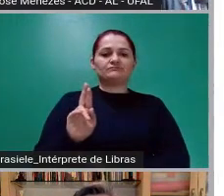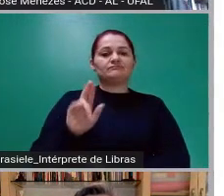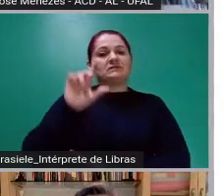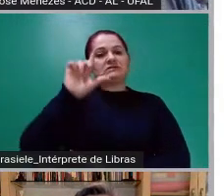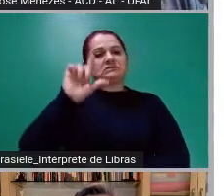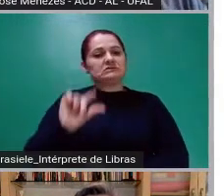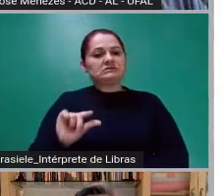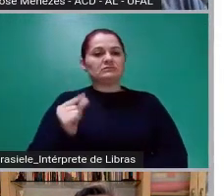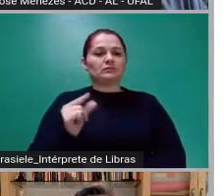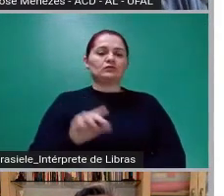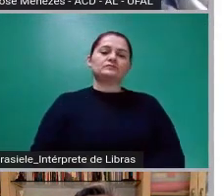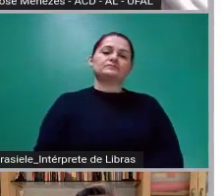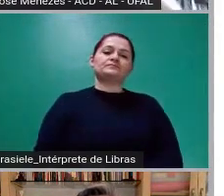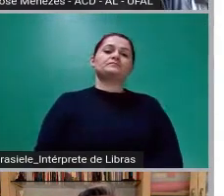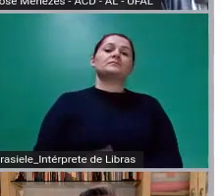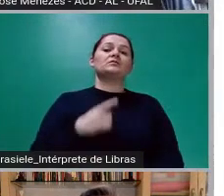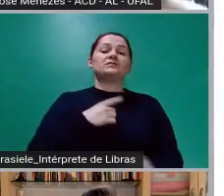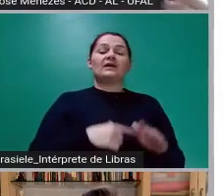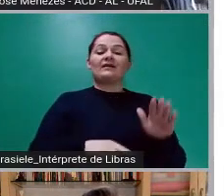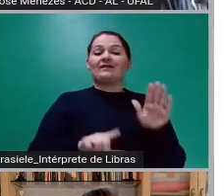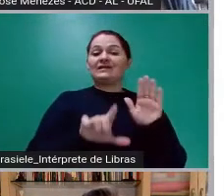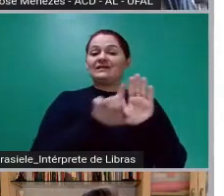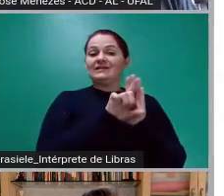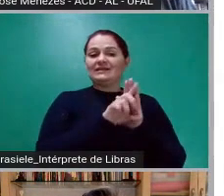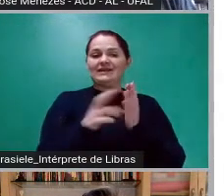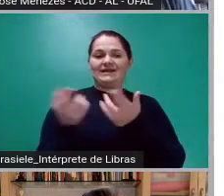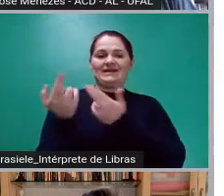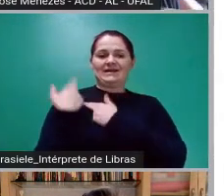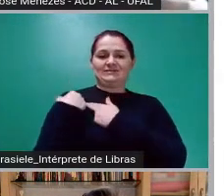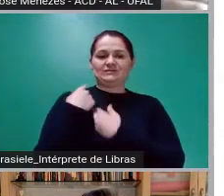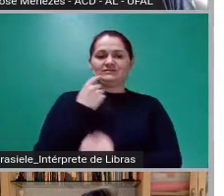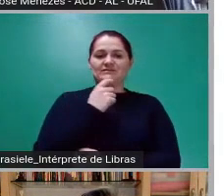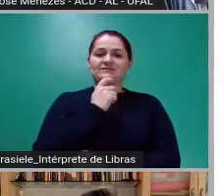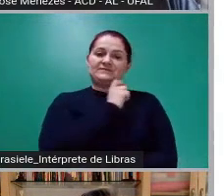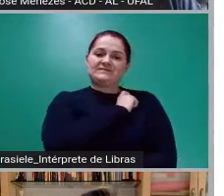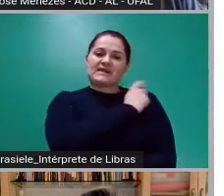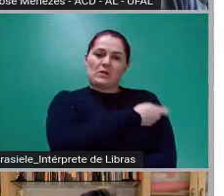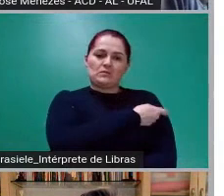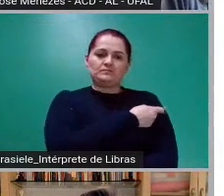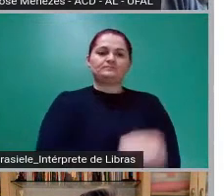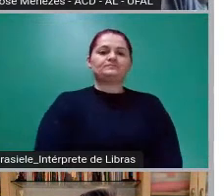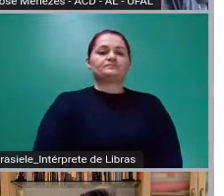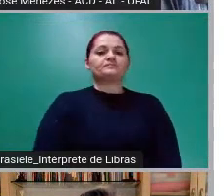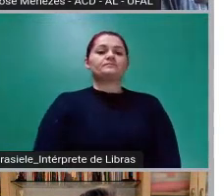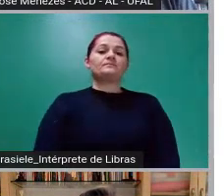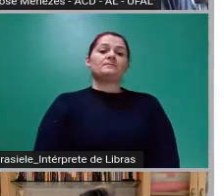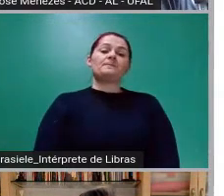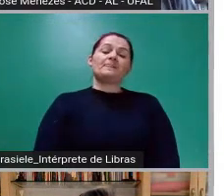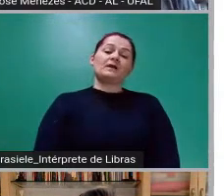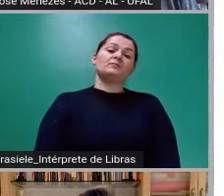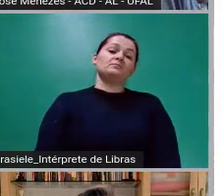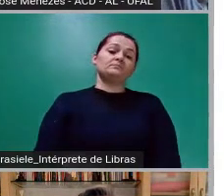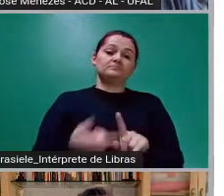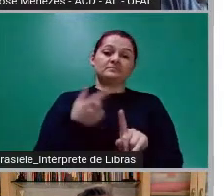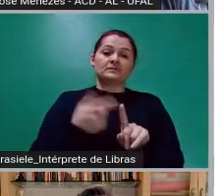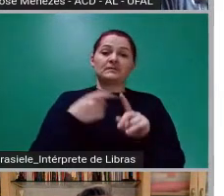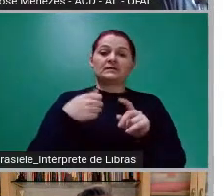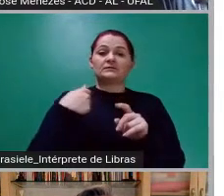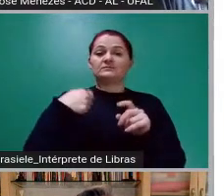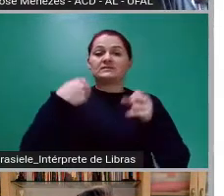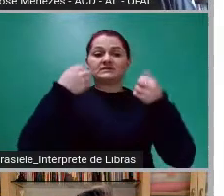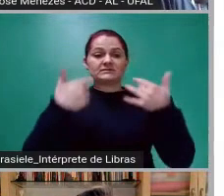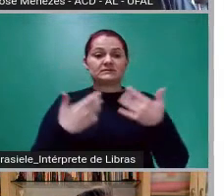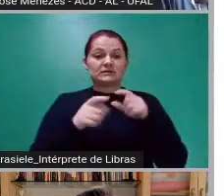fiscal ou social. Porque antes de falar do PROES, nós temos que falar da lei de responsabilidade fiscal. Ela surge com